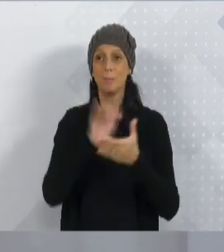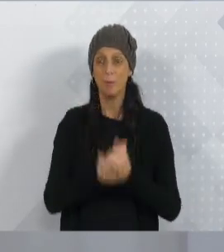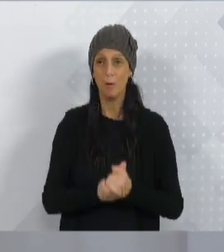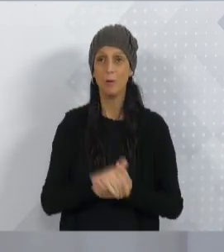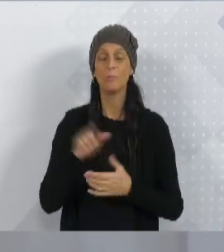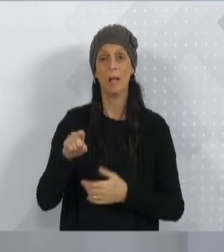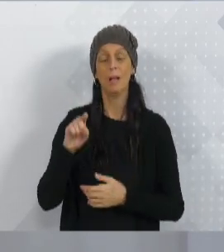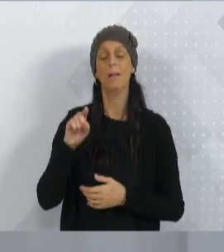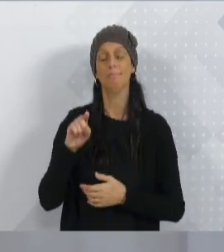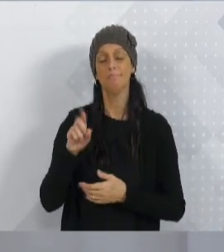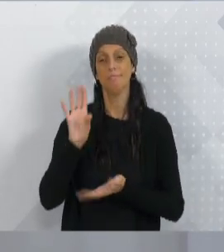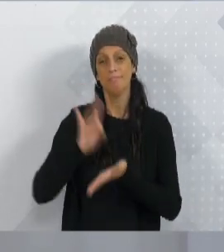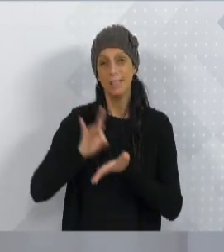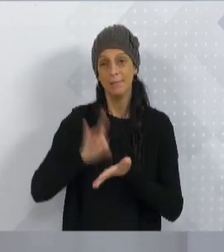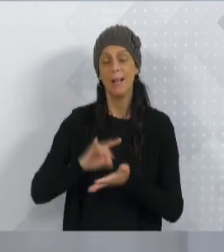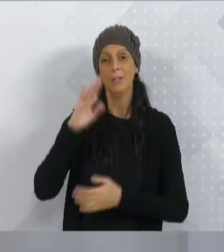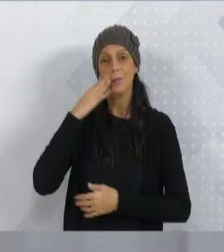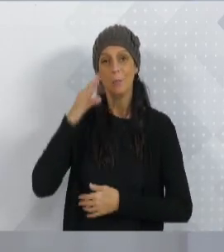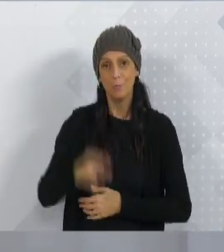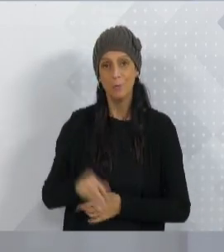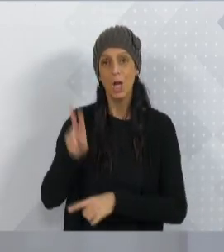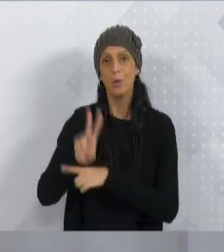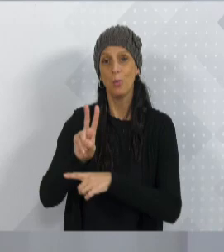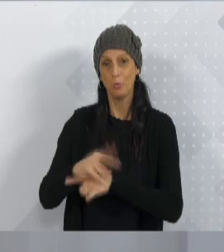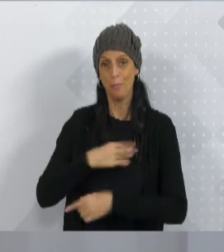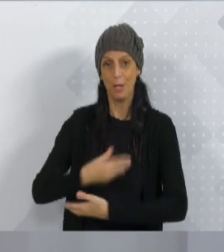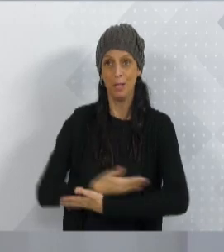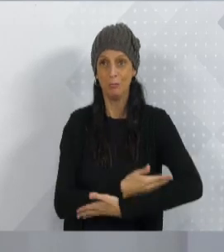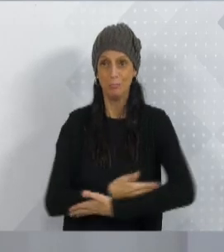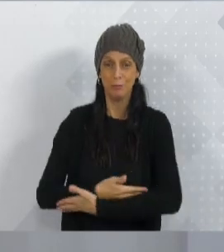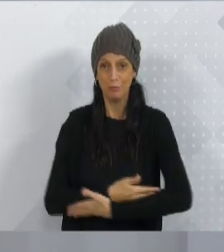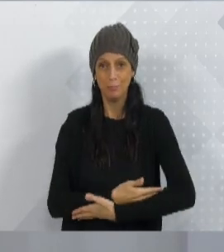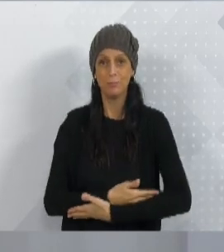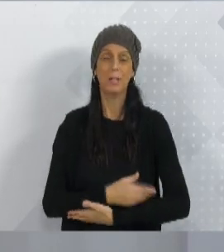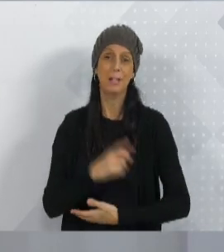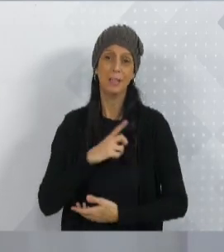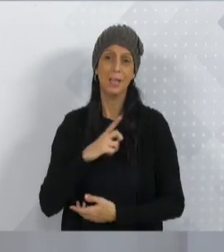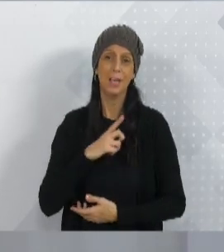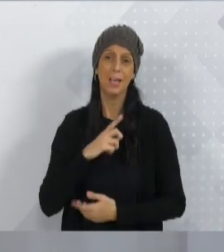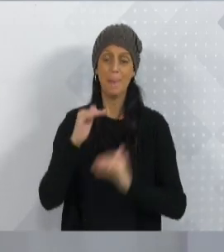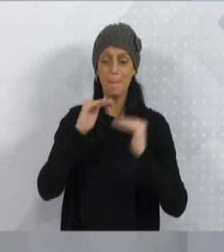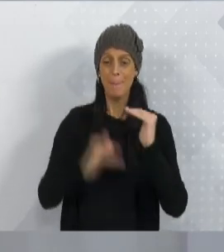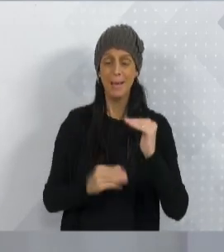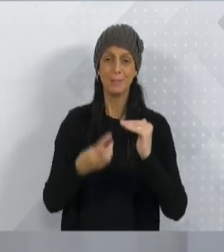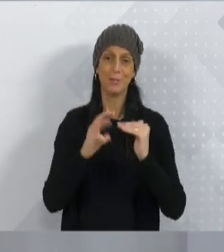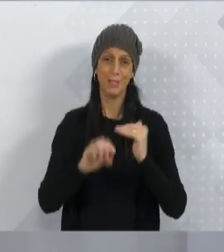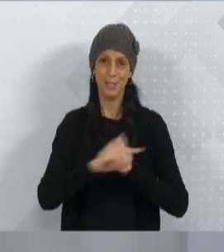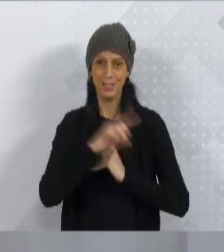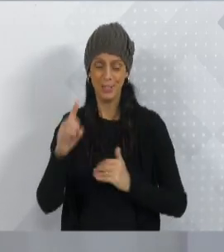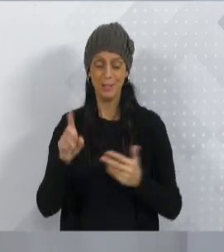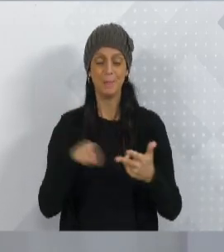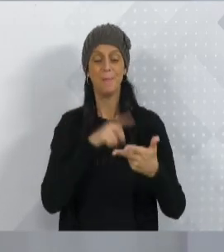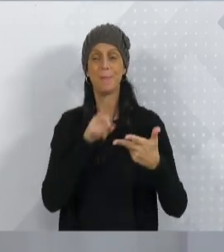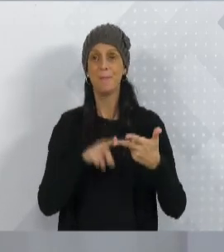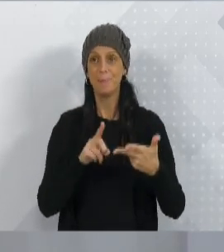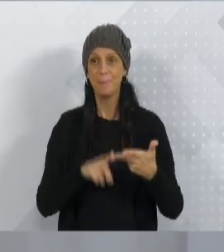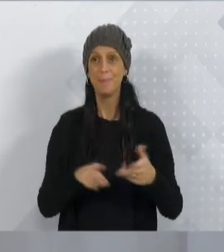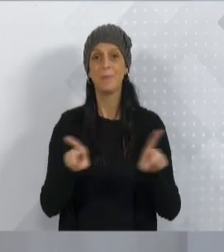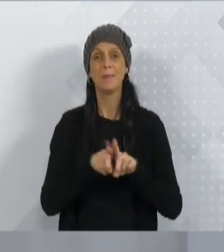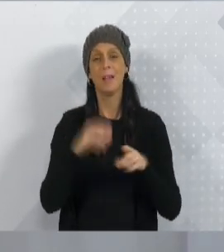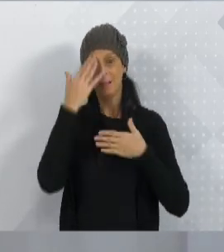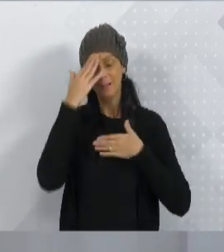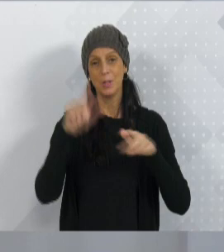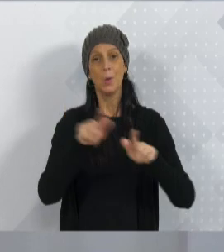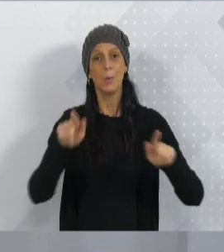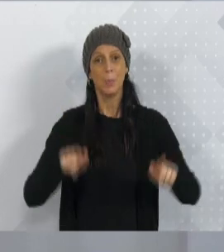o suficiente cuidou com muita dedicação da nossa pequena Maria Paula que tem pouco mais de 30 dias em terceiro lugar eu agradeço a toda a equipe de